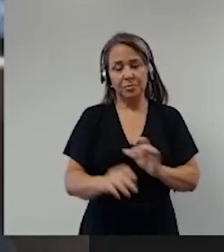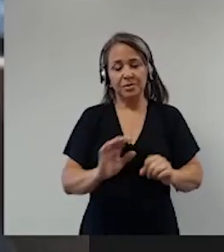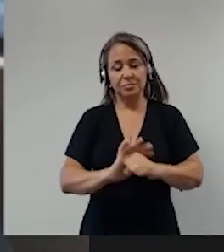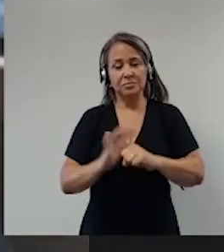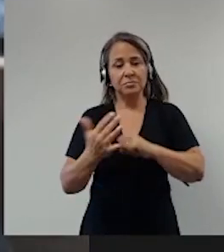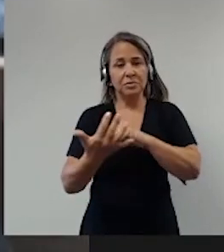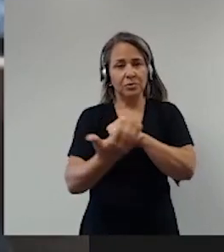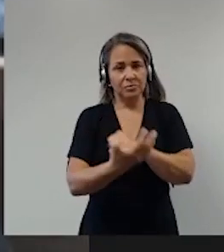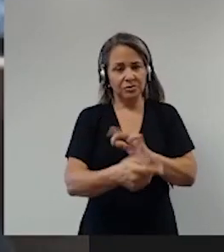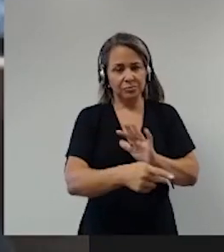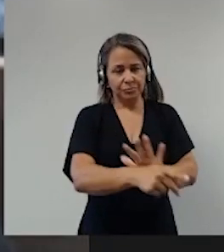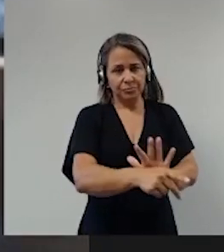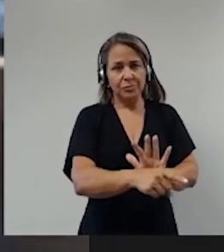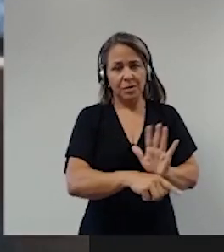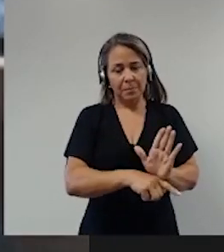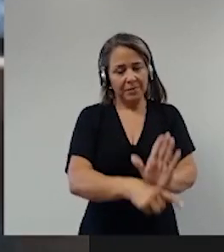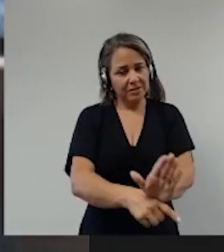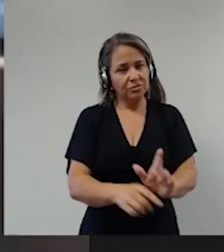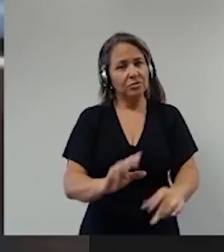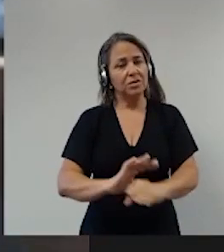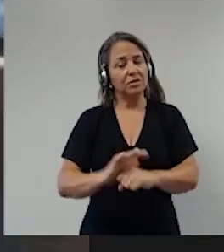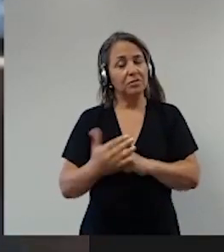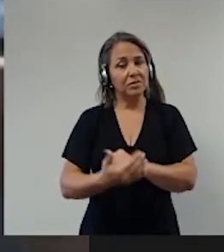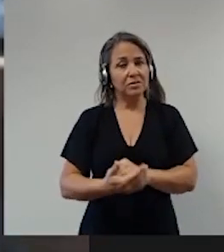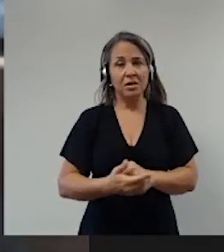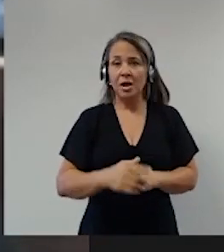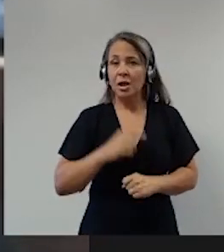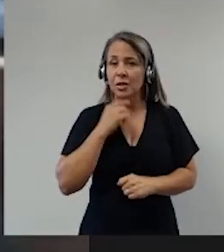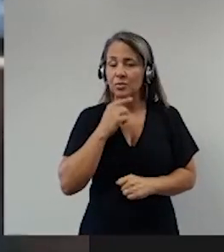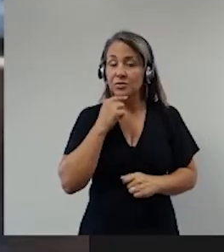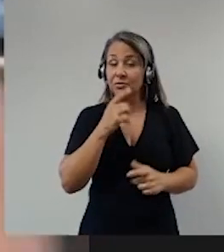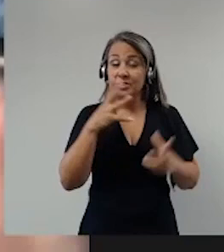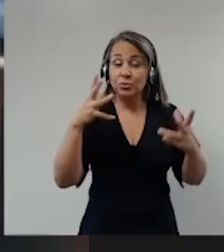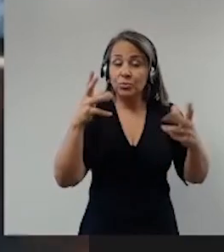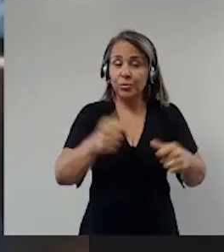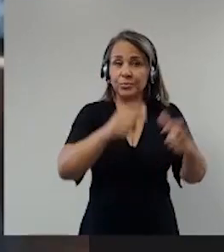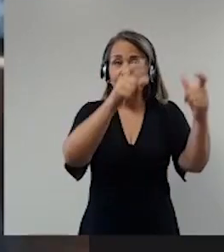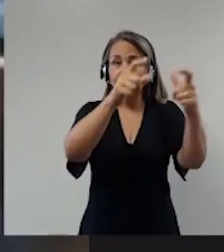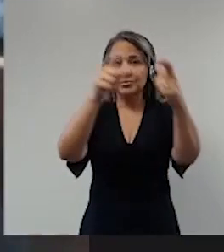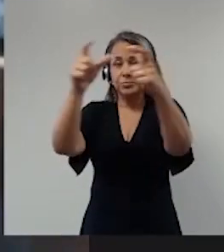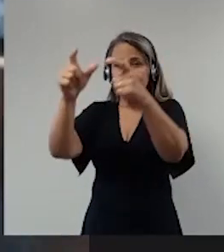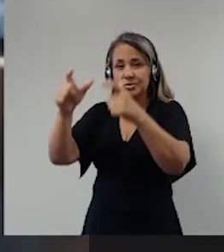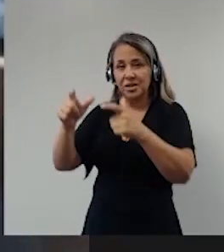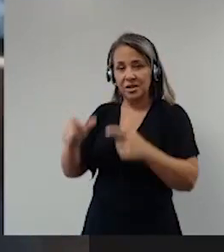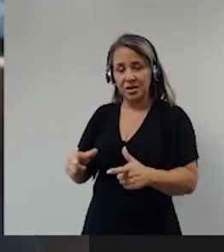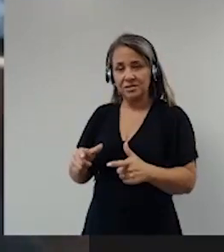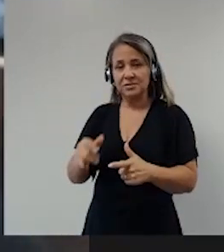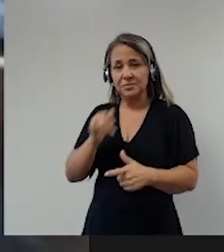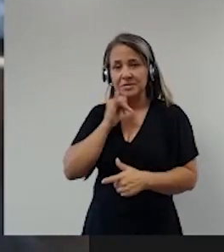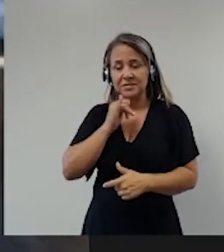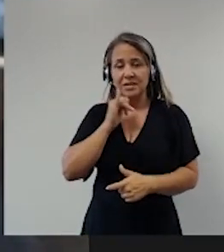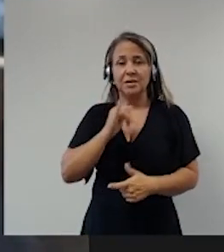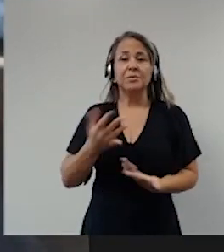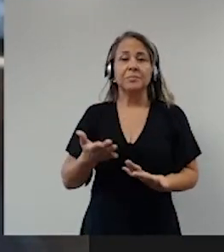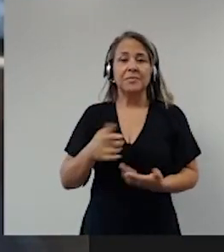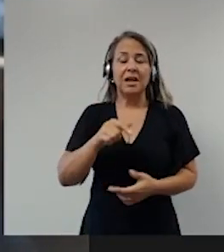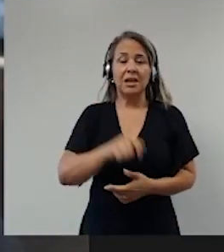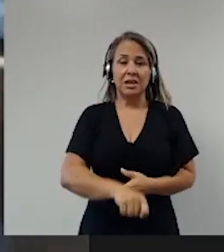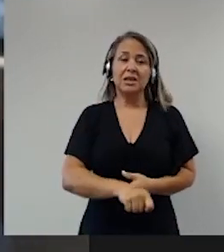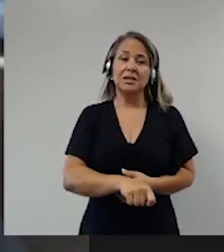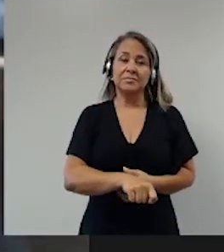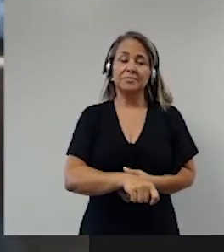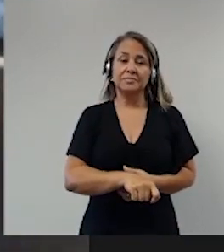Covid, né? E outra, nem todos os locais, eu digo assim, porque a gente tem o Maurício, que é meu vizinho aqui de Sergipe, sabe